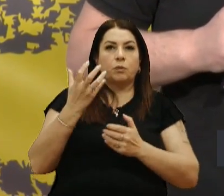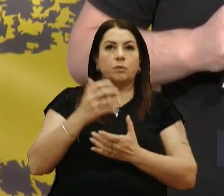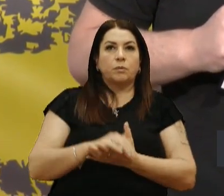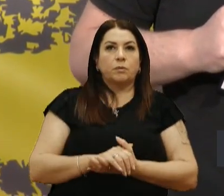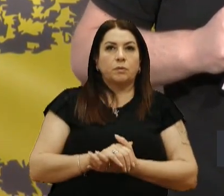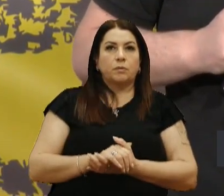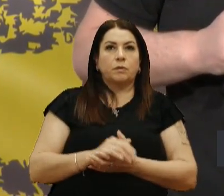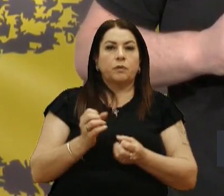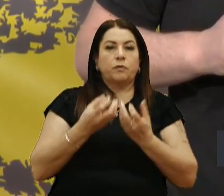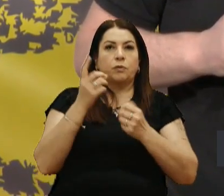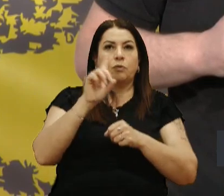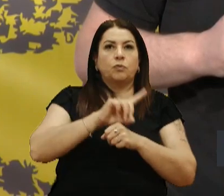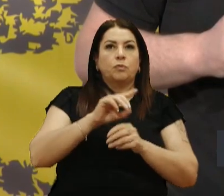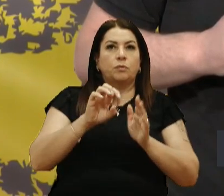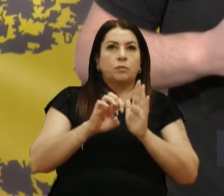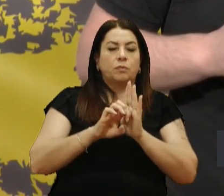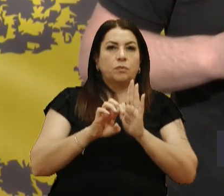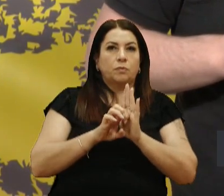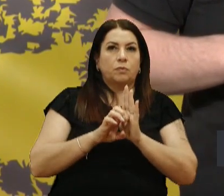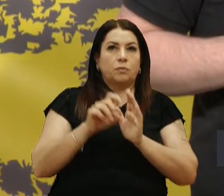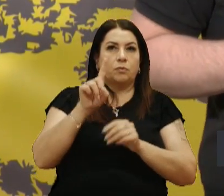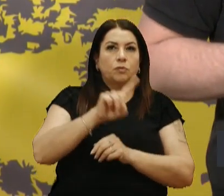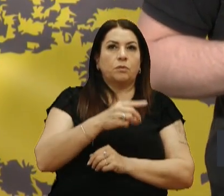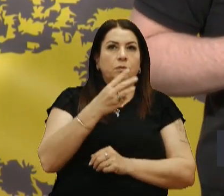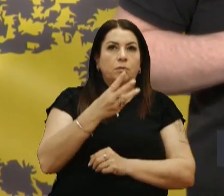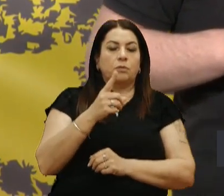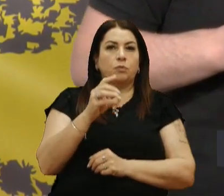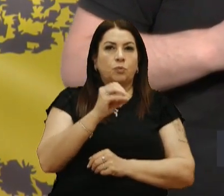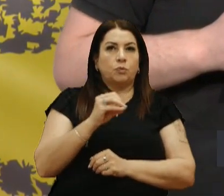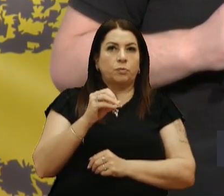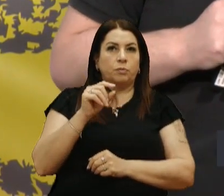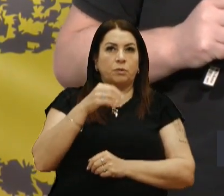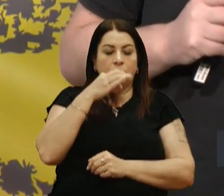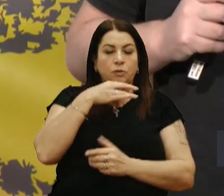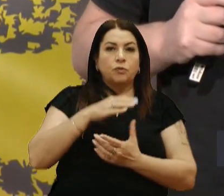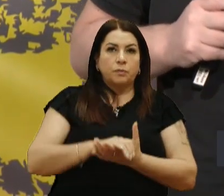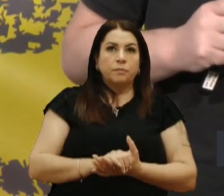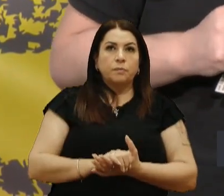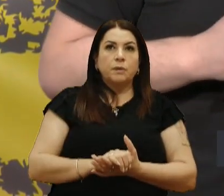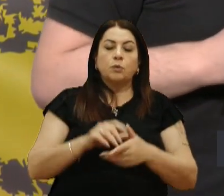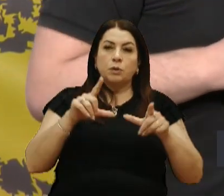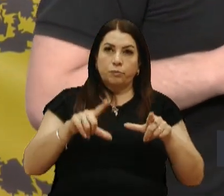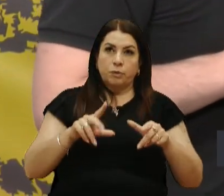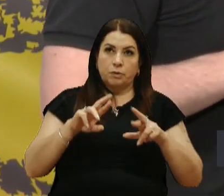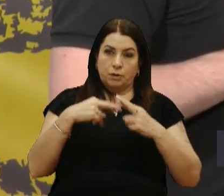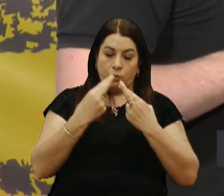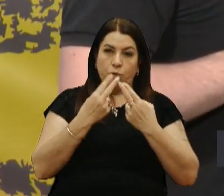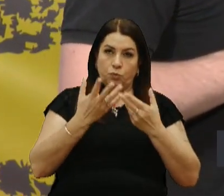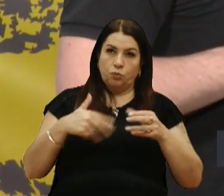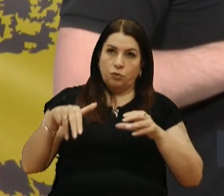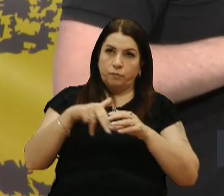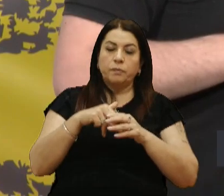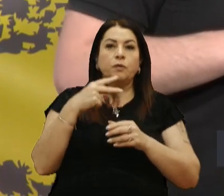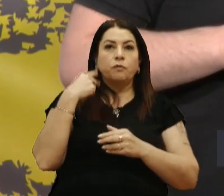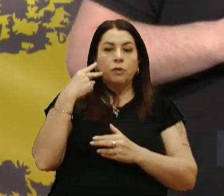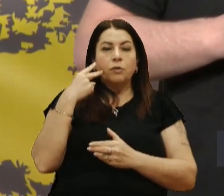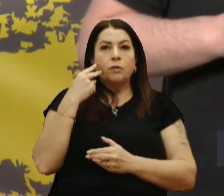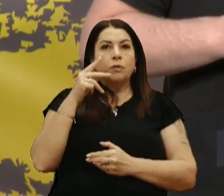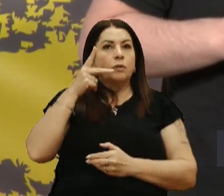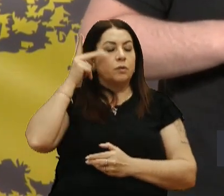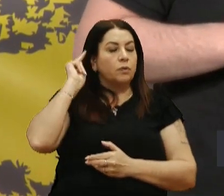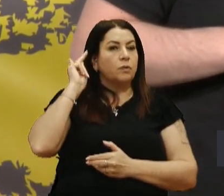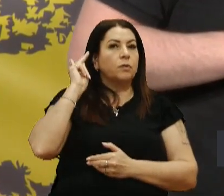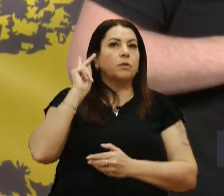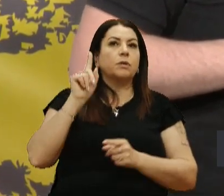ocorre para comemorar o Dia do Evangélico no dia 31 de outubro aqui em Caxias do Sul. No espaço do Grande Expediente, o vereador